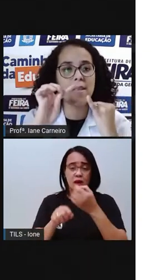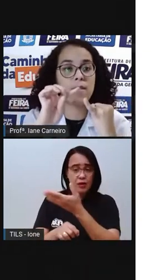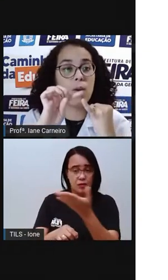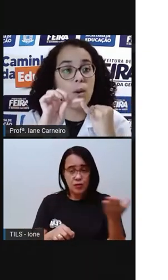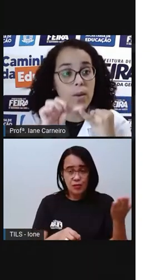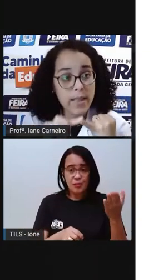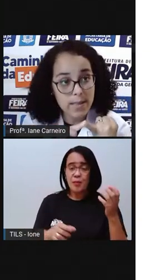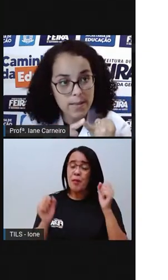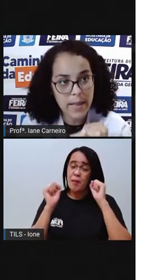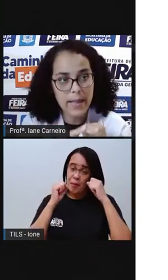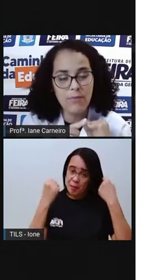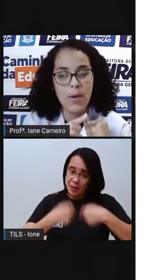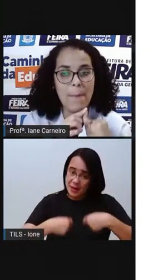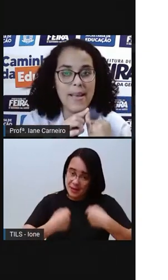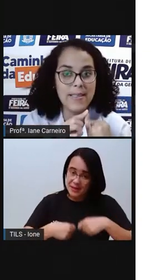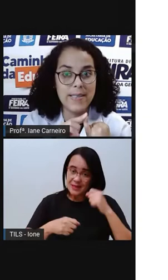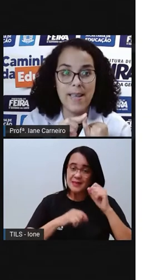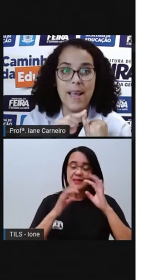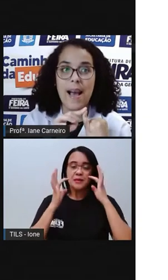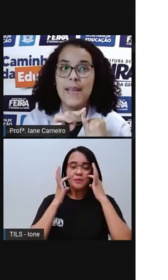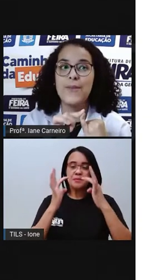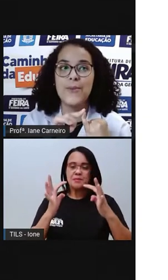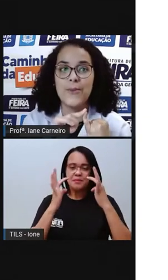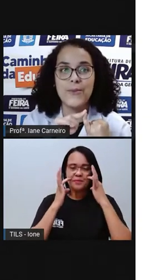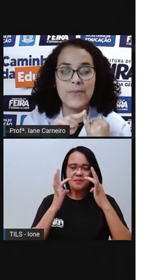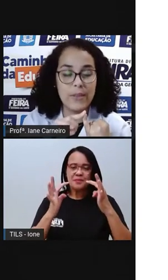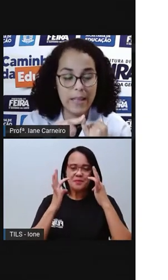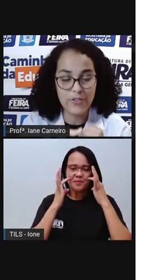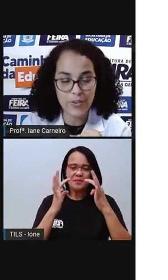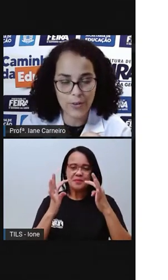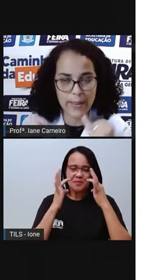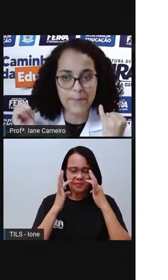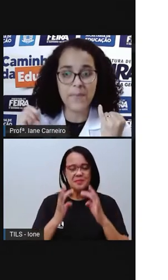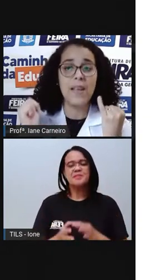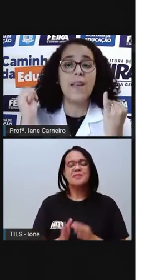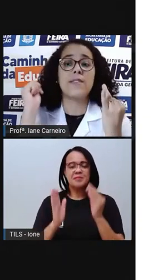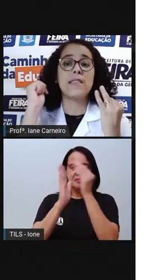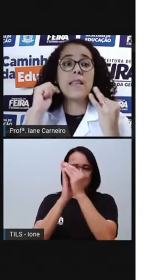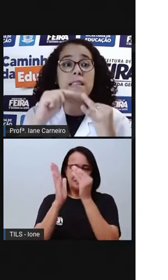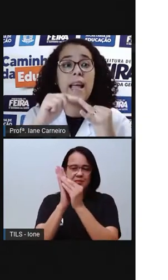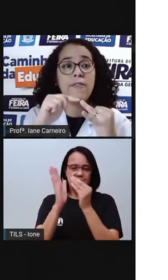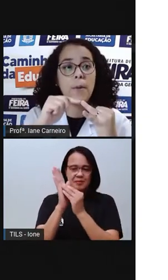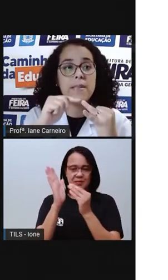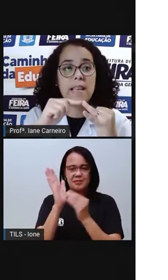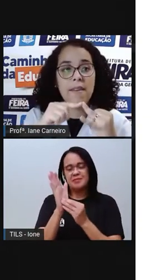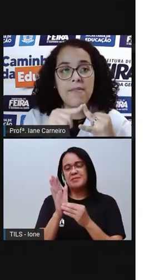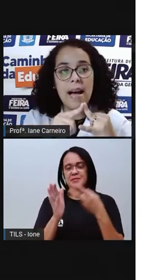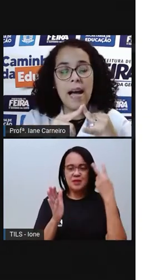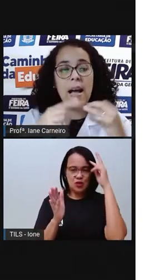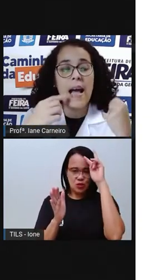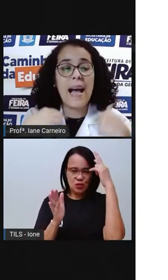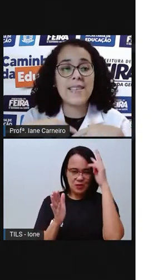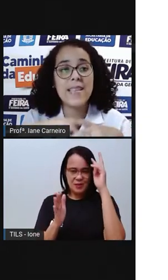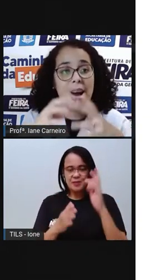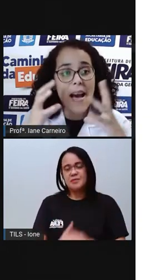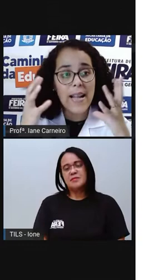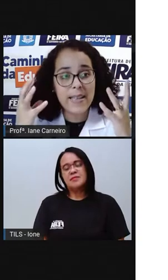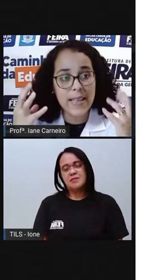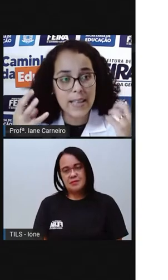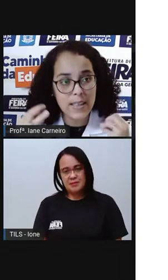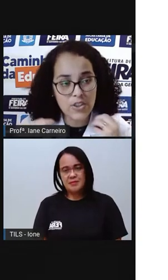Primeiro, as cores, né, que vão aparecer aí no, na história. Vocês devem observar